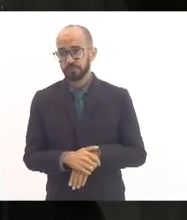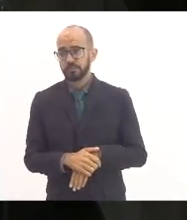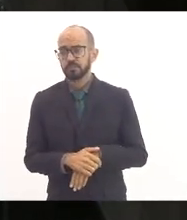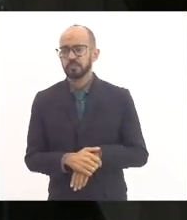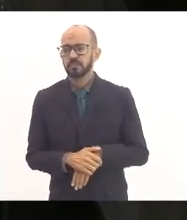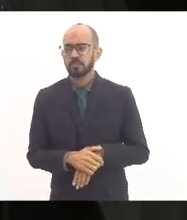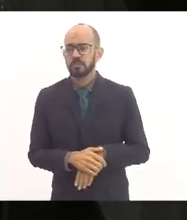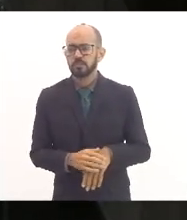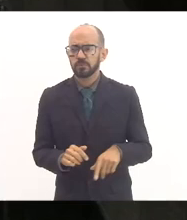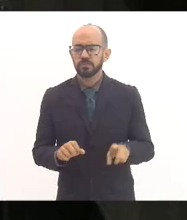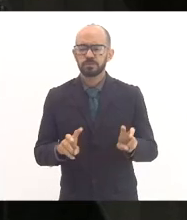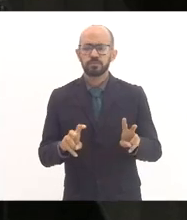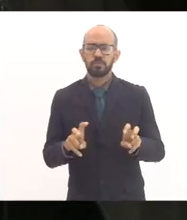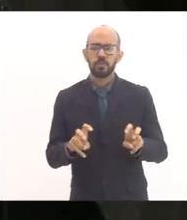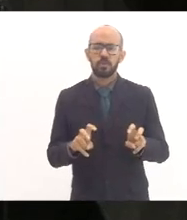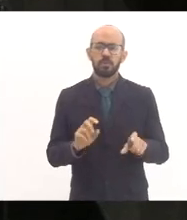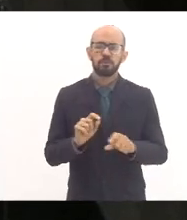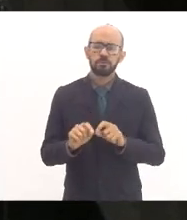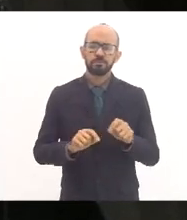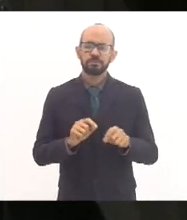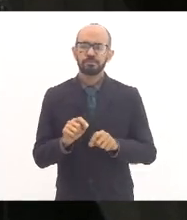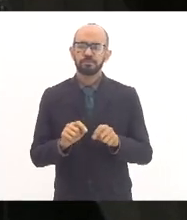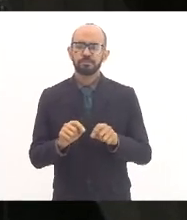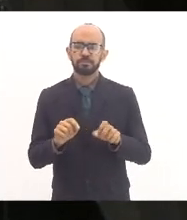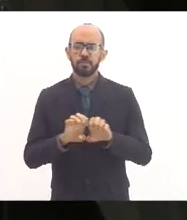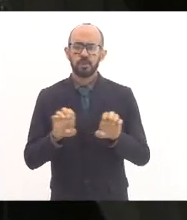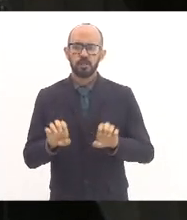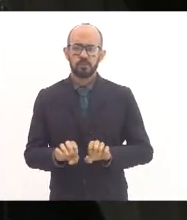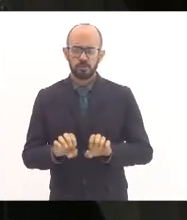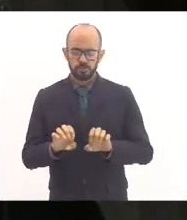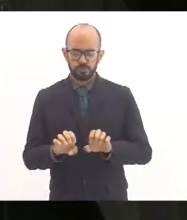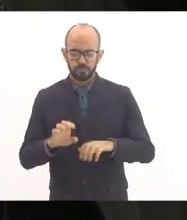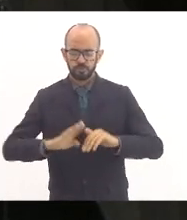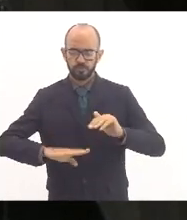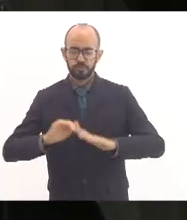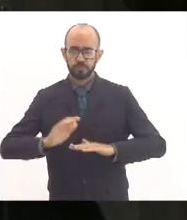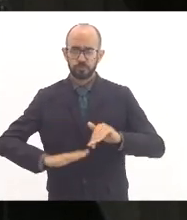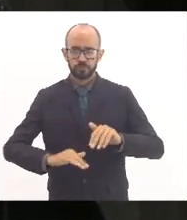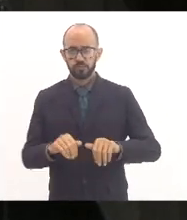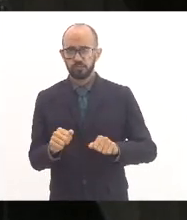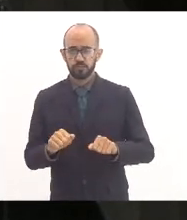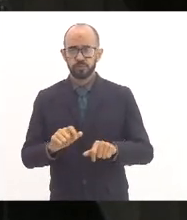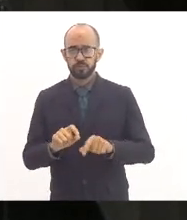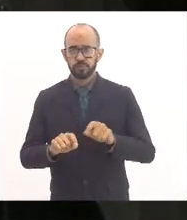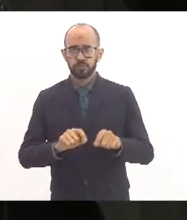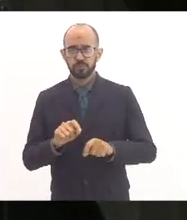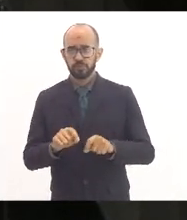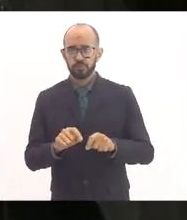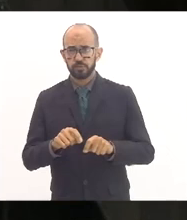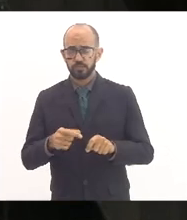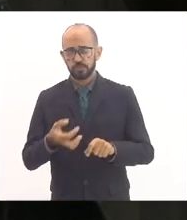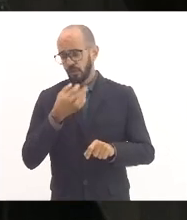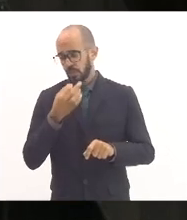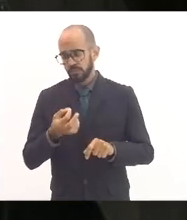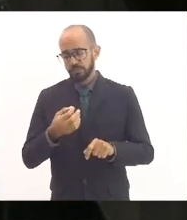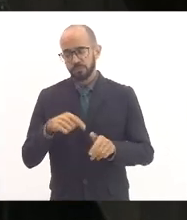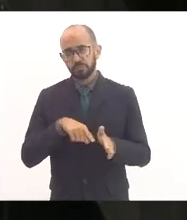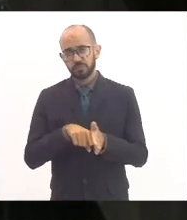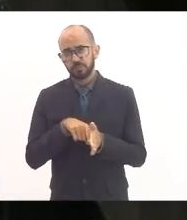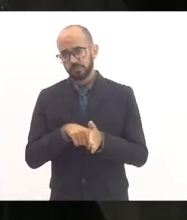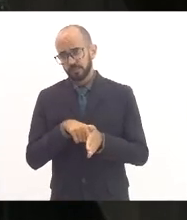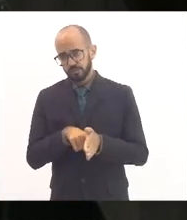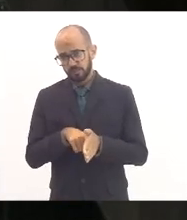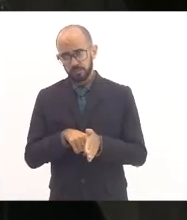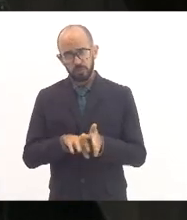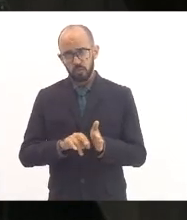e com relação a reestruturação dos cargos a posição da perícia não só é